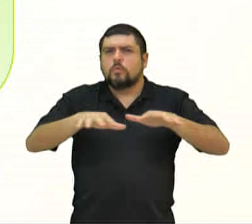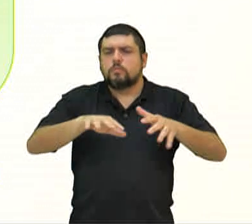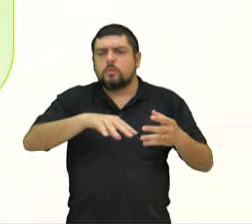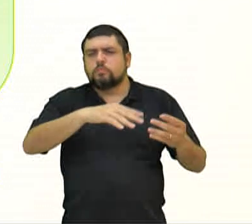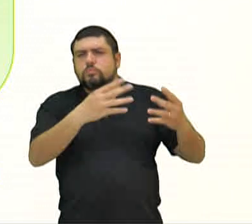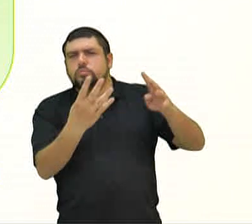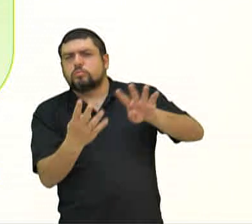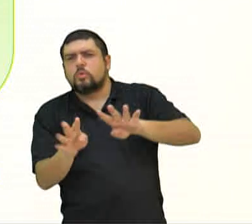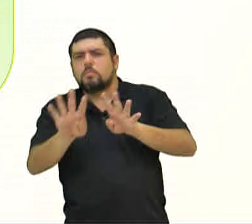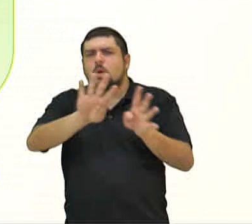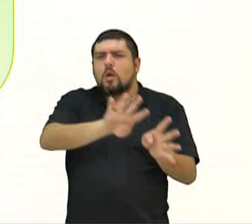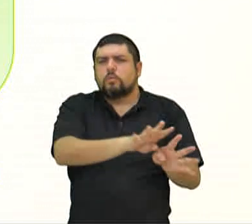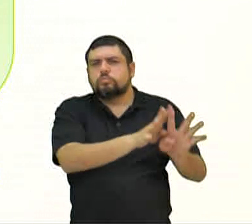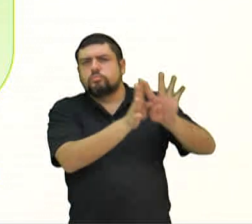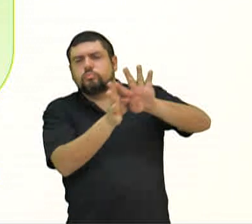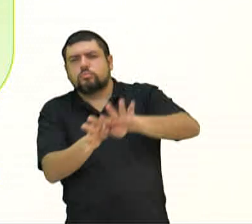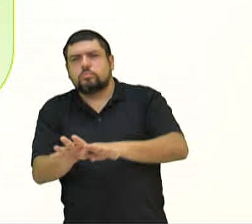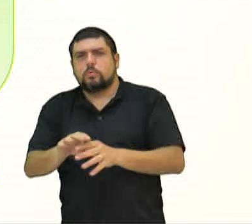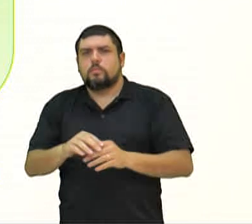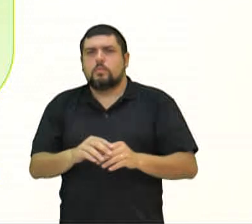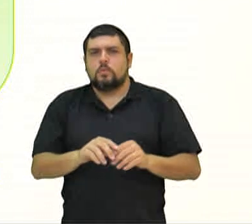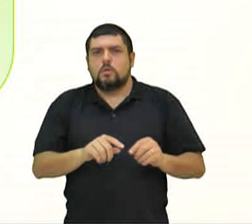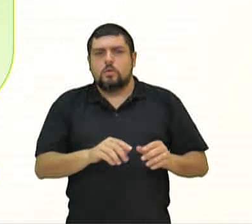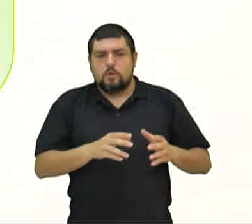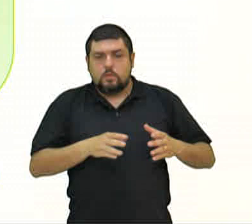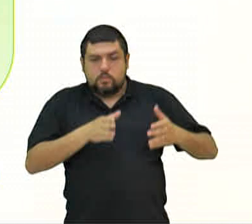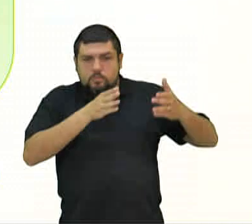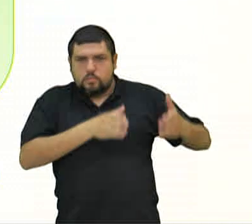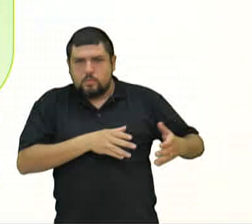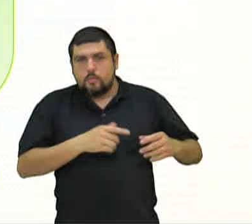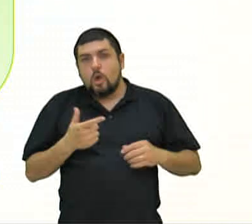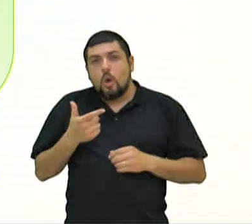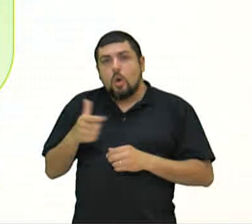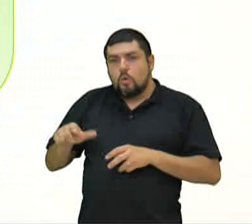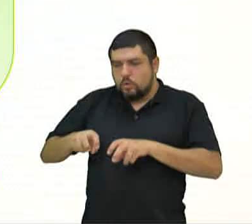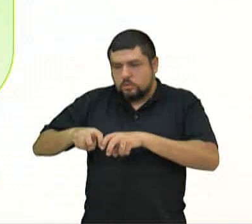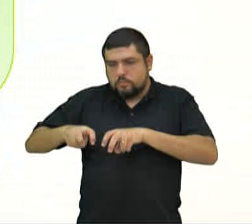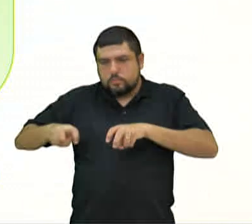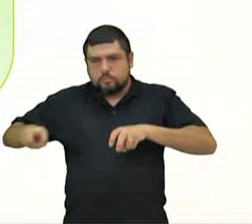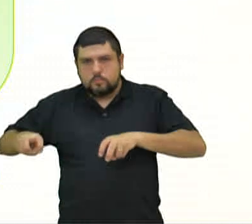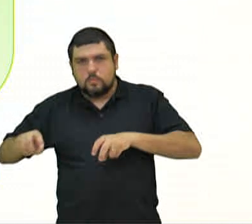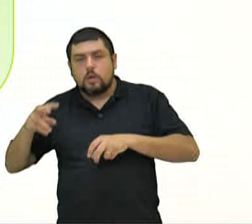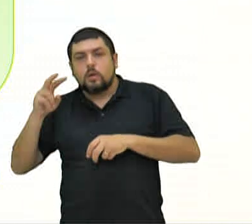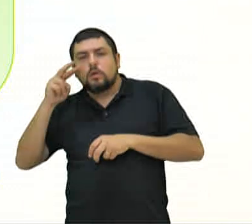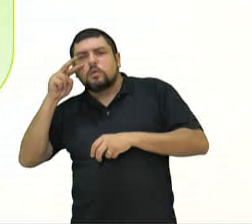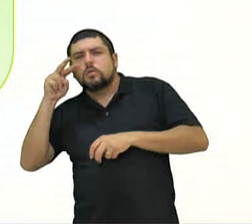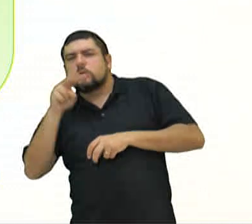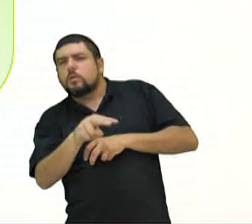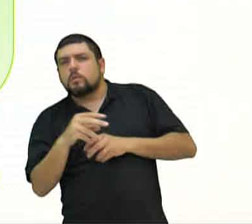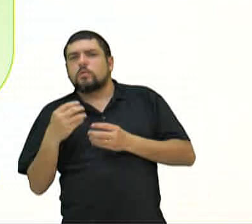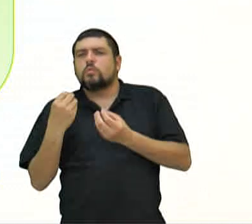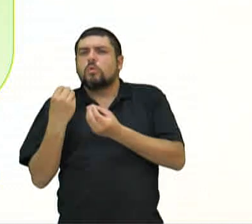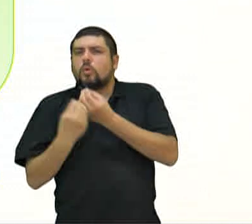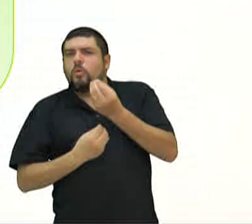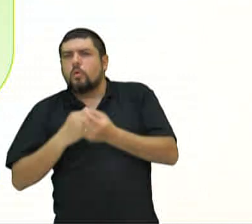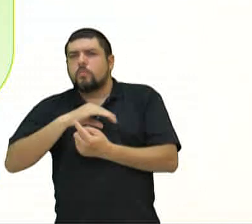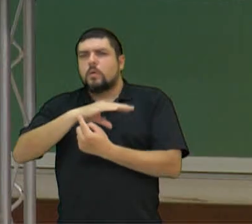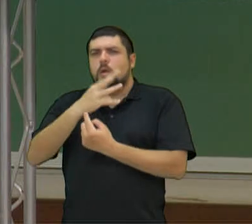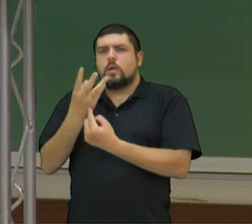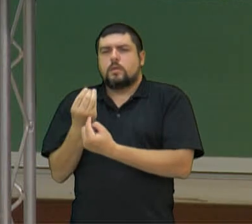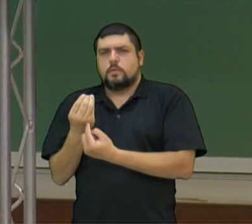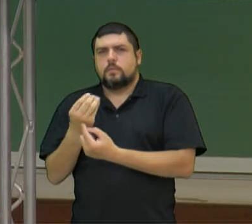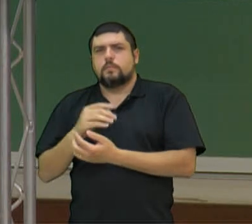dos movimentos. Enquanto outra bancada avalia a parte artística da apresentação. Então,